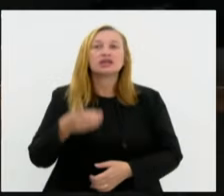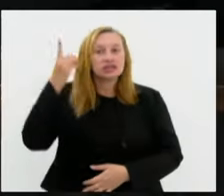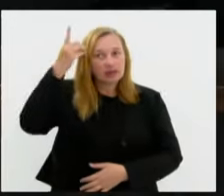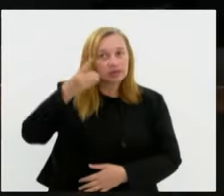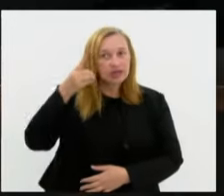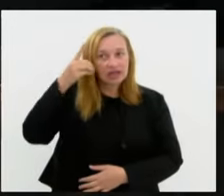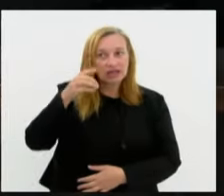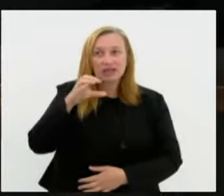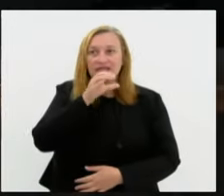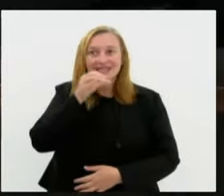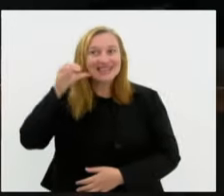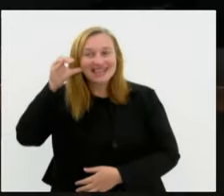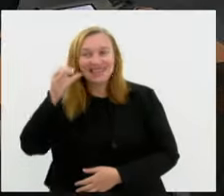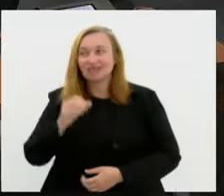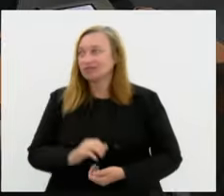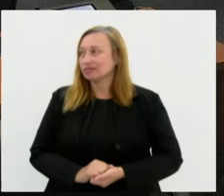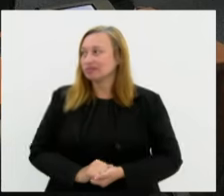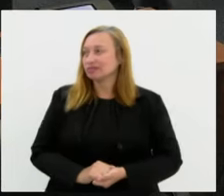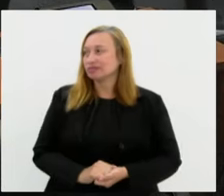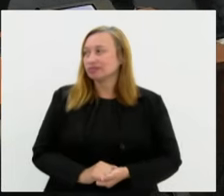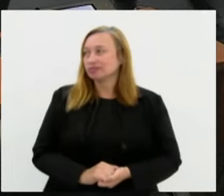Célia Jordão.